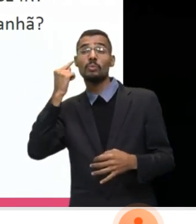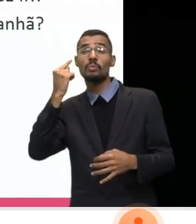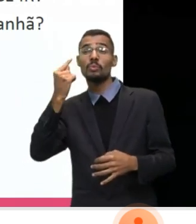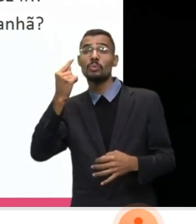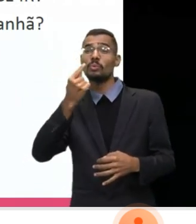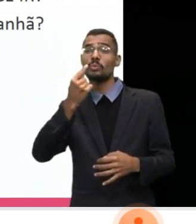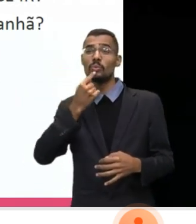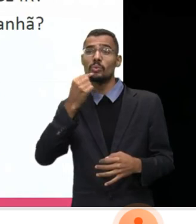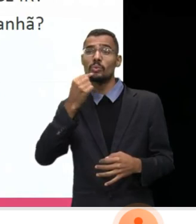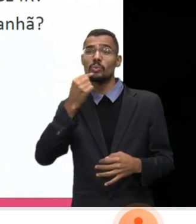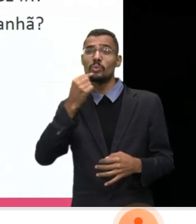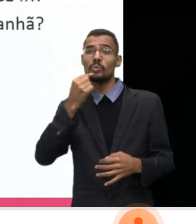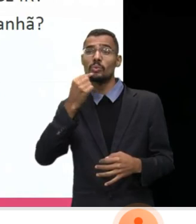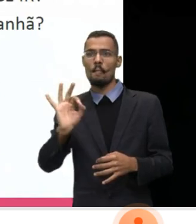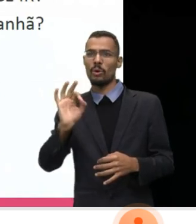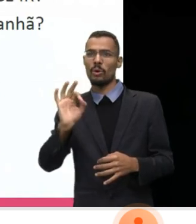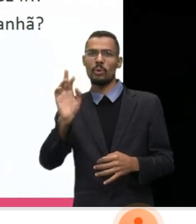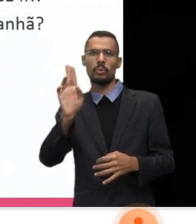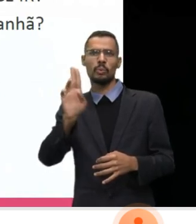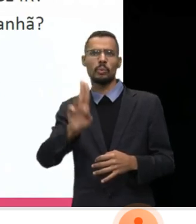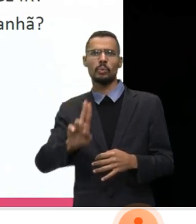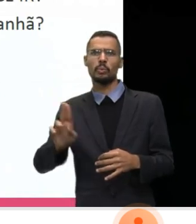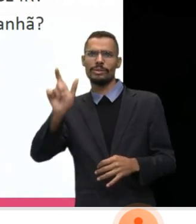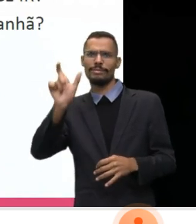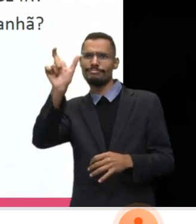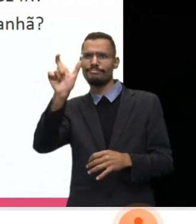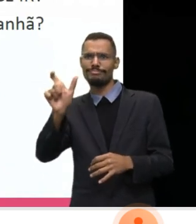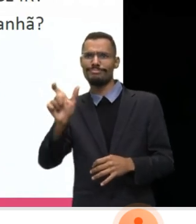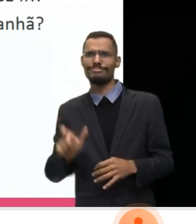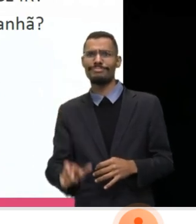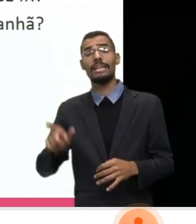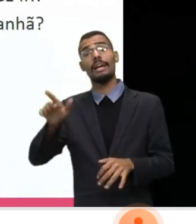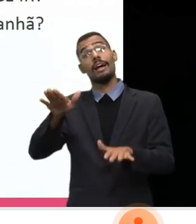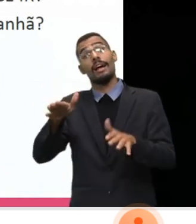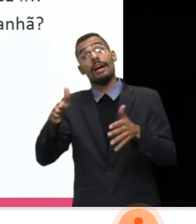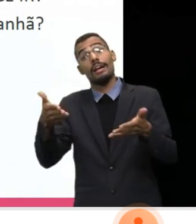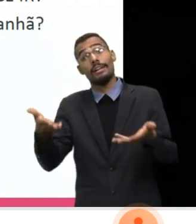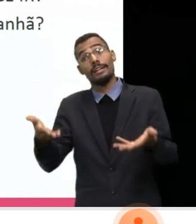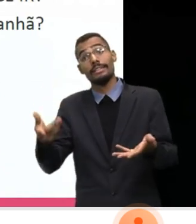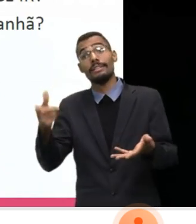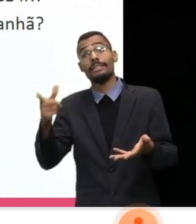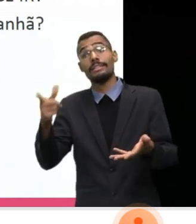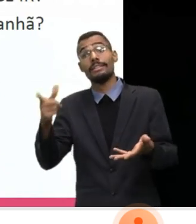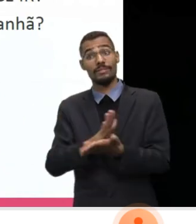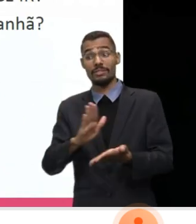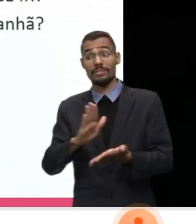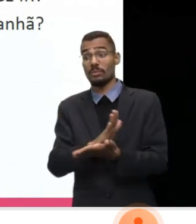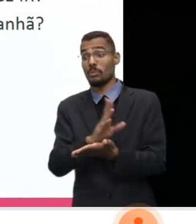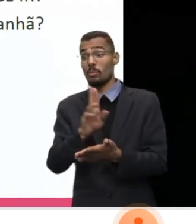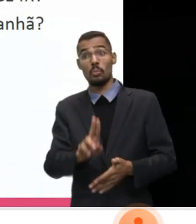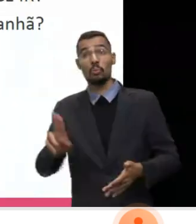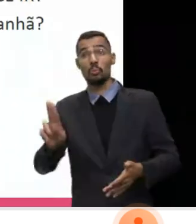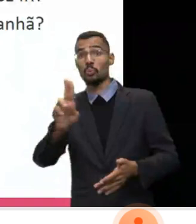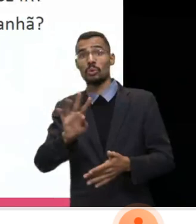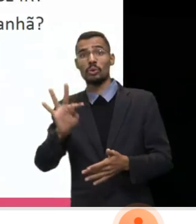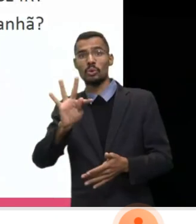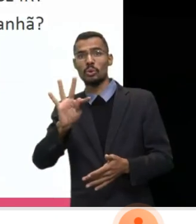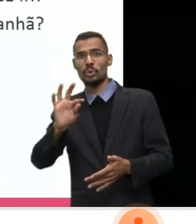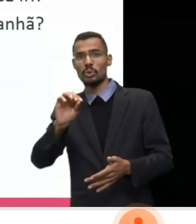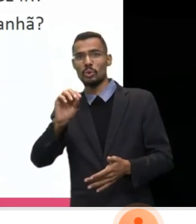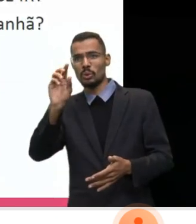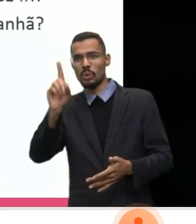oralizados, certo? No entanto, às vezes, se a gente não utiliza o tópico comentário,